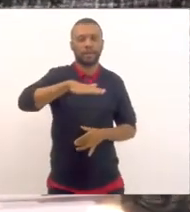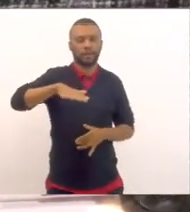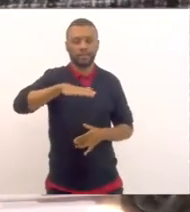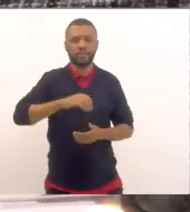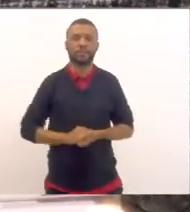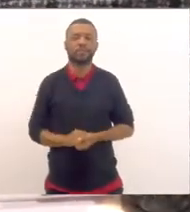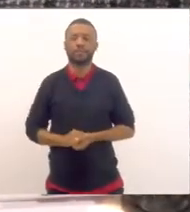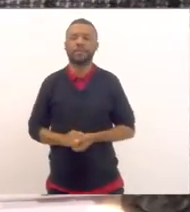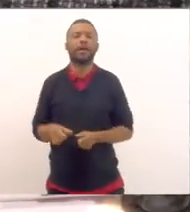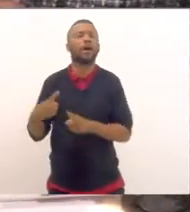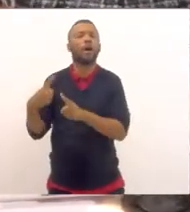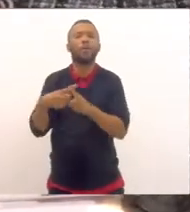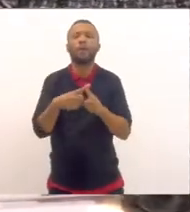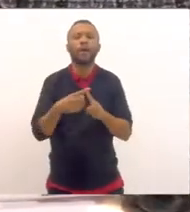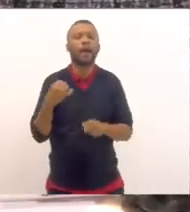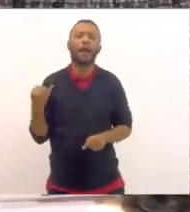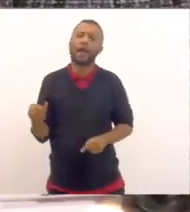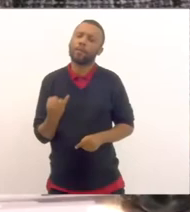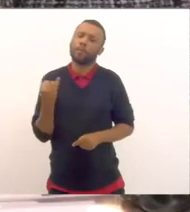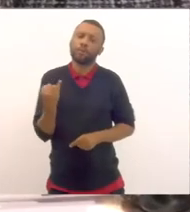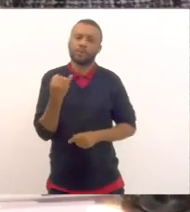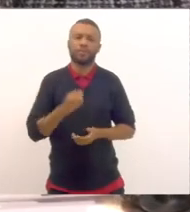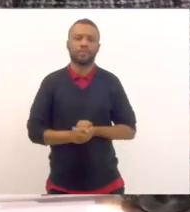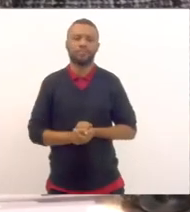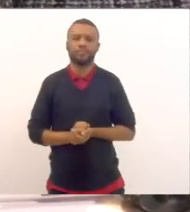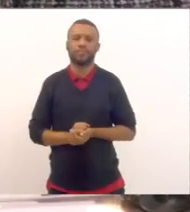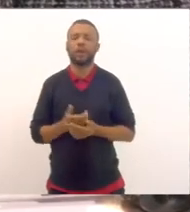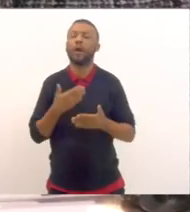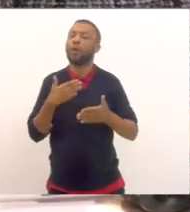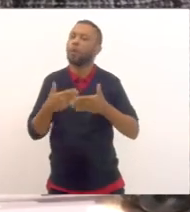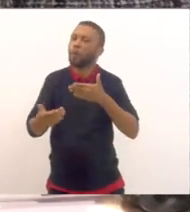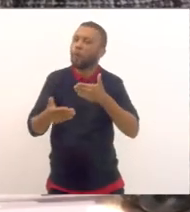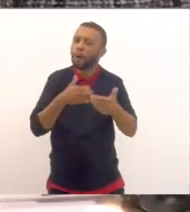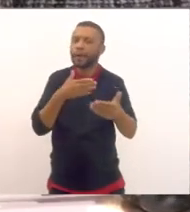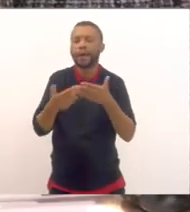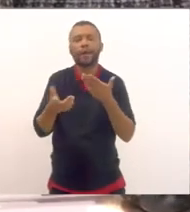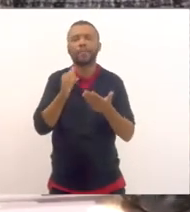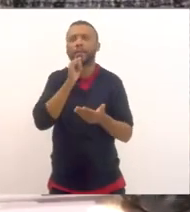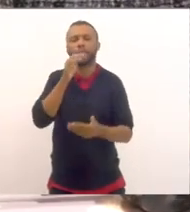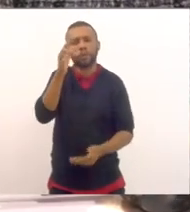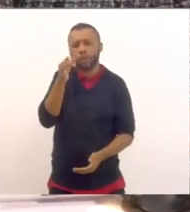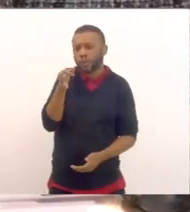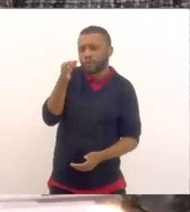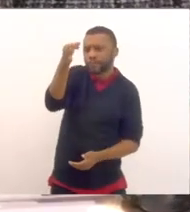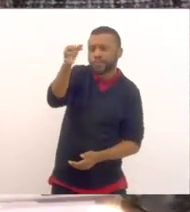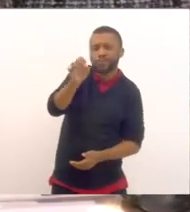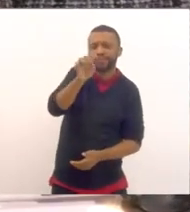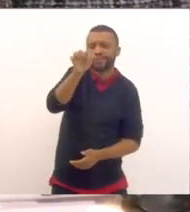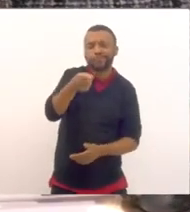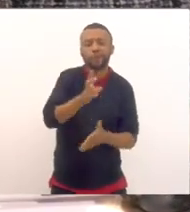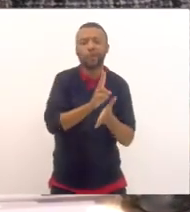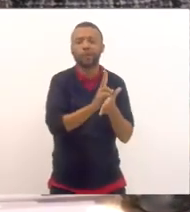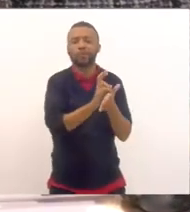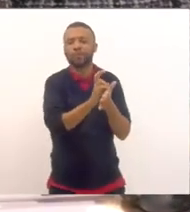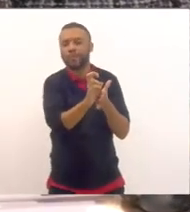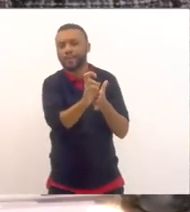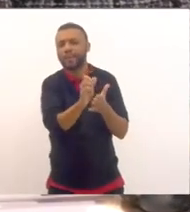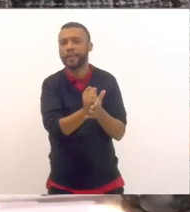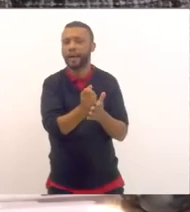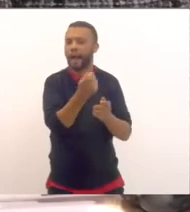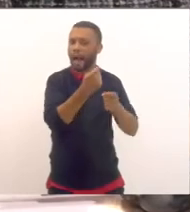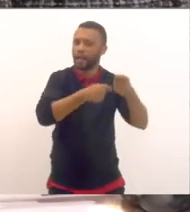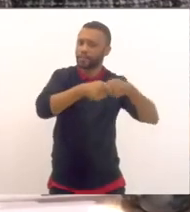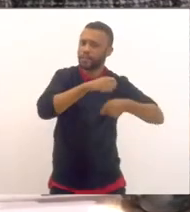Porque é importante por Qualquer que seja o futuro com SuperVia sem